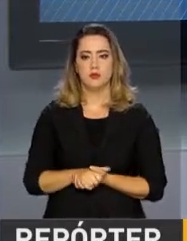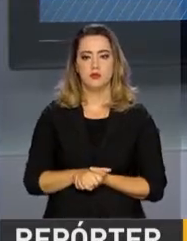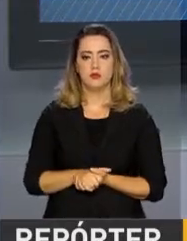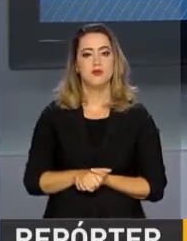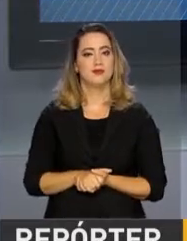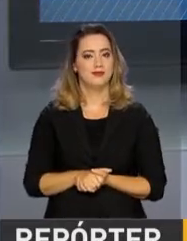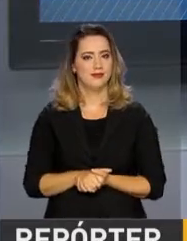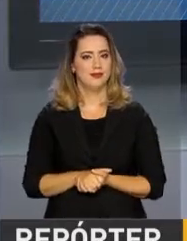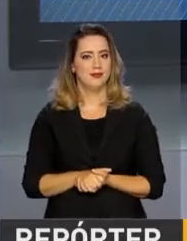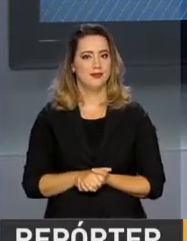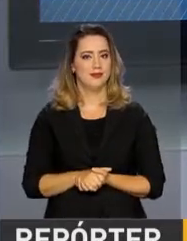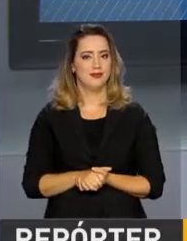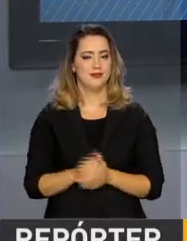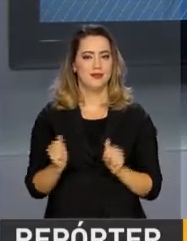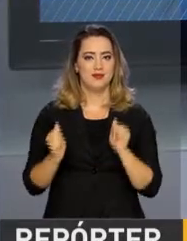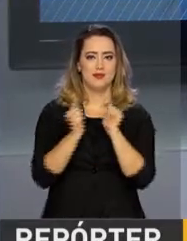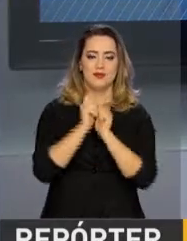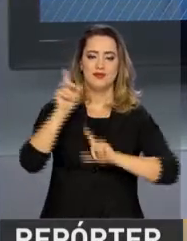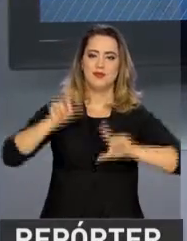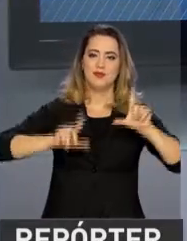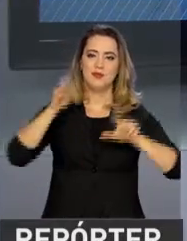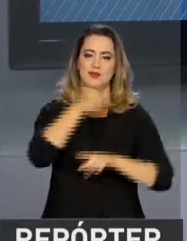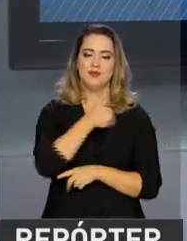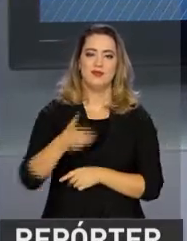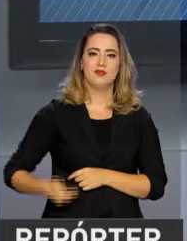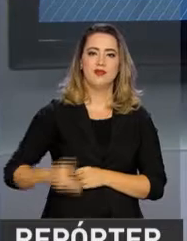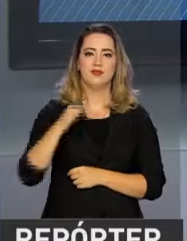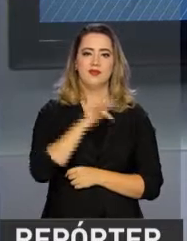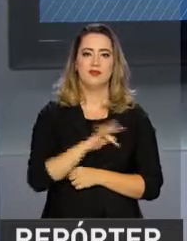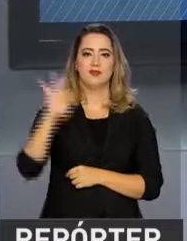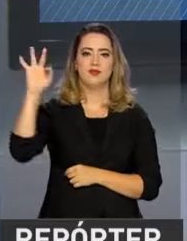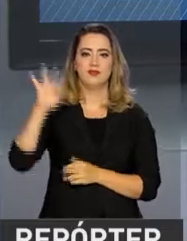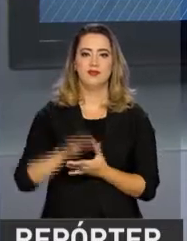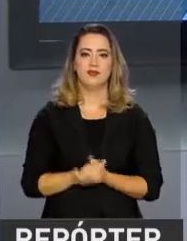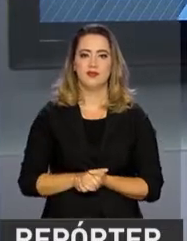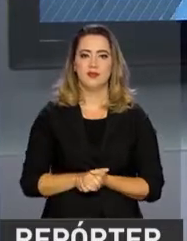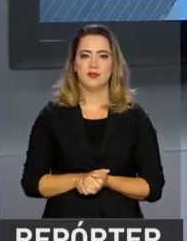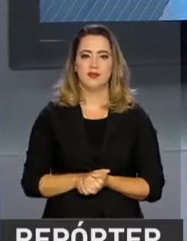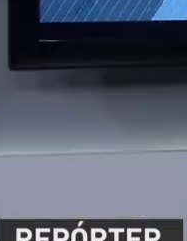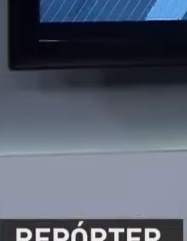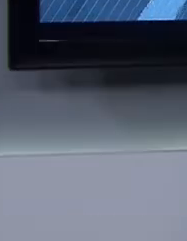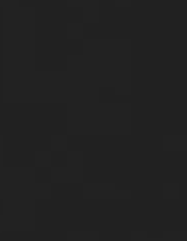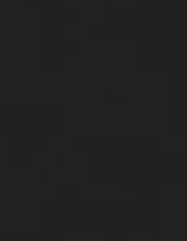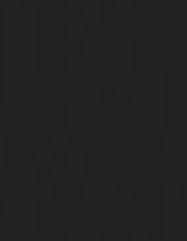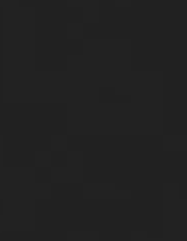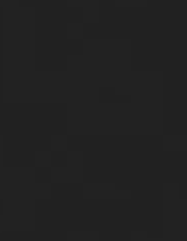nbr na internet continue com a gente e nbr a tv do governo federal